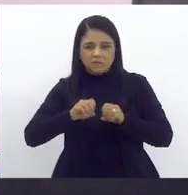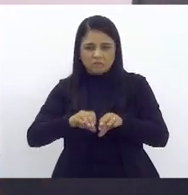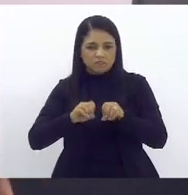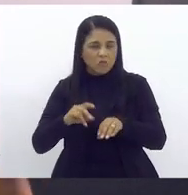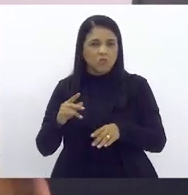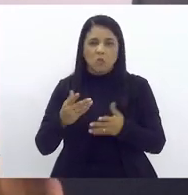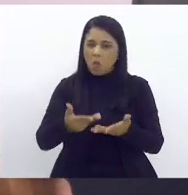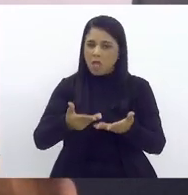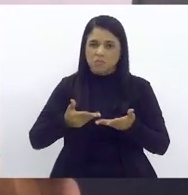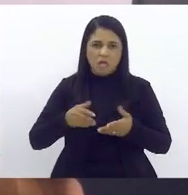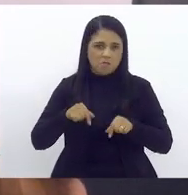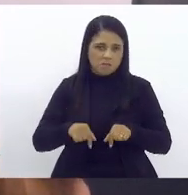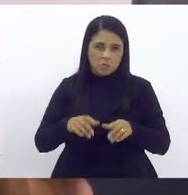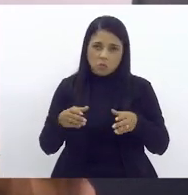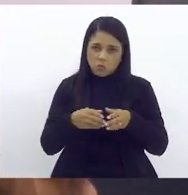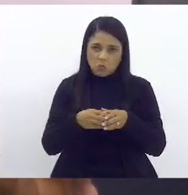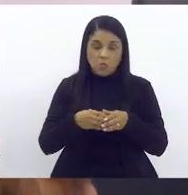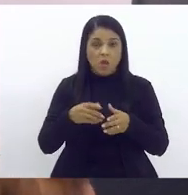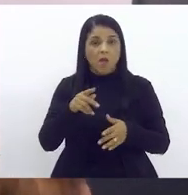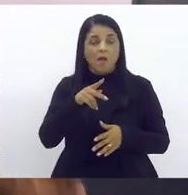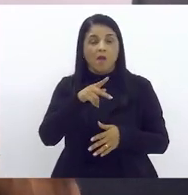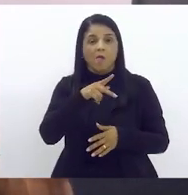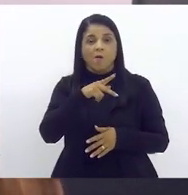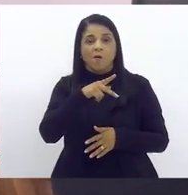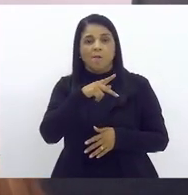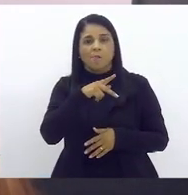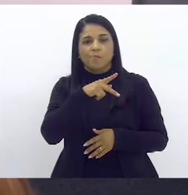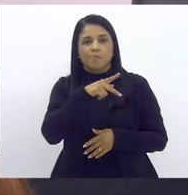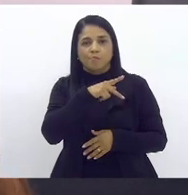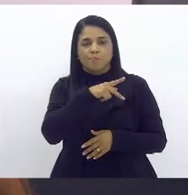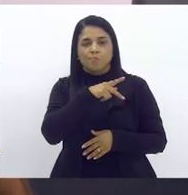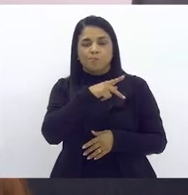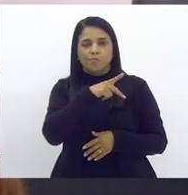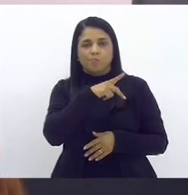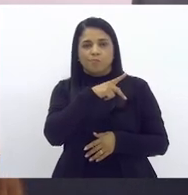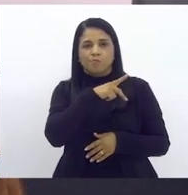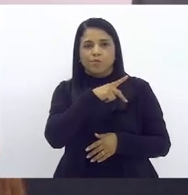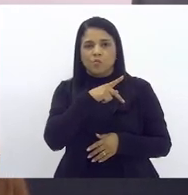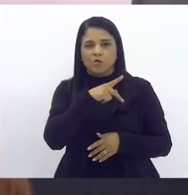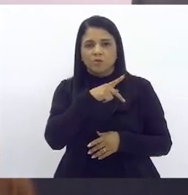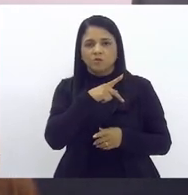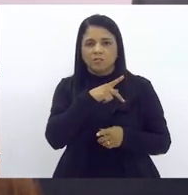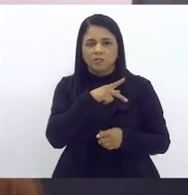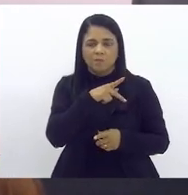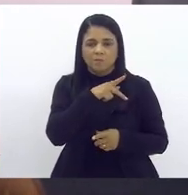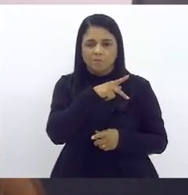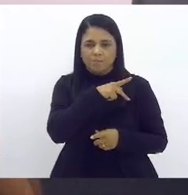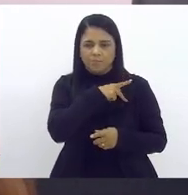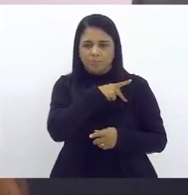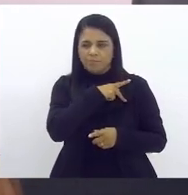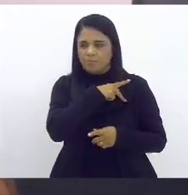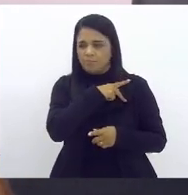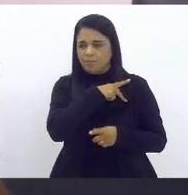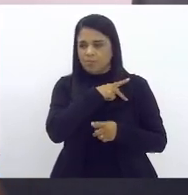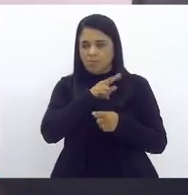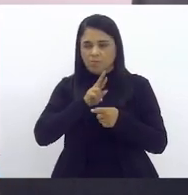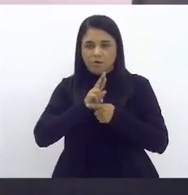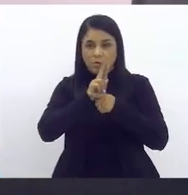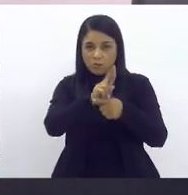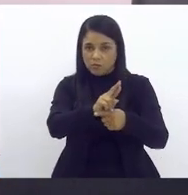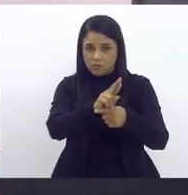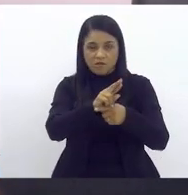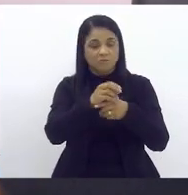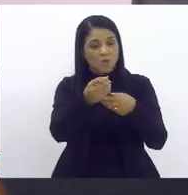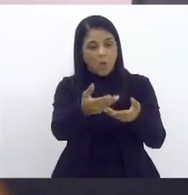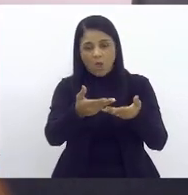nos recebe. A procuradoria do município do Rio de Janeiro teve a capacidade de falar em uma audiência pública